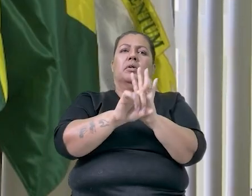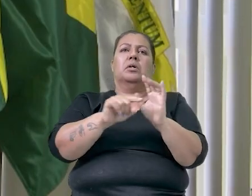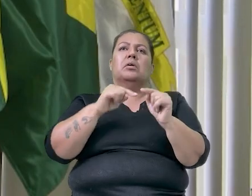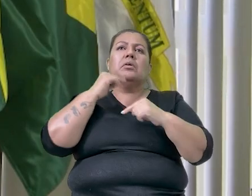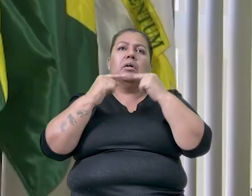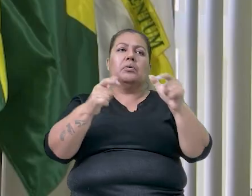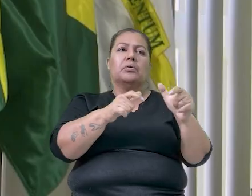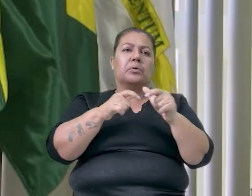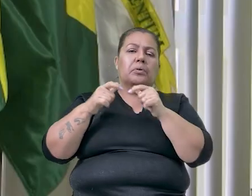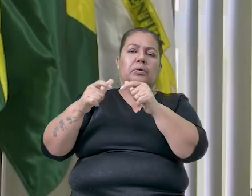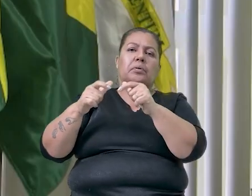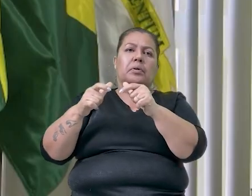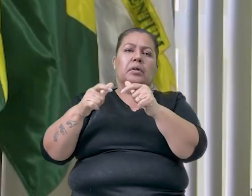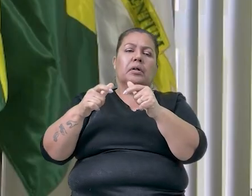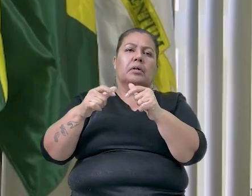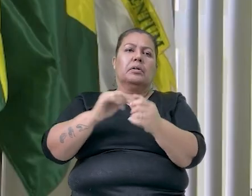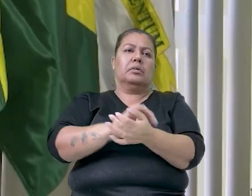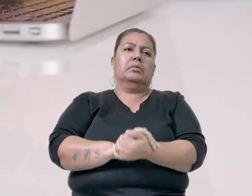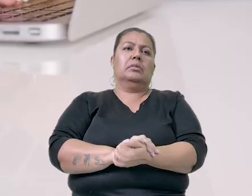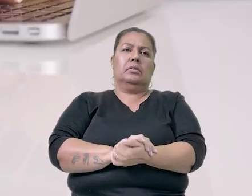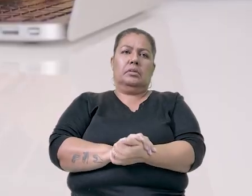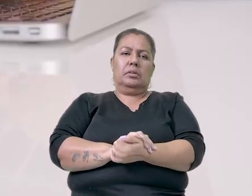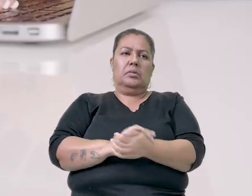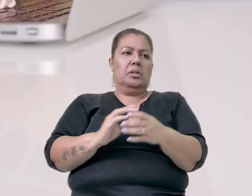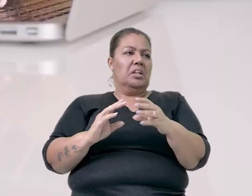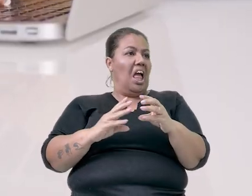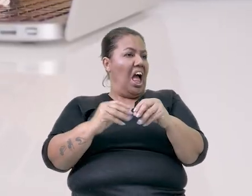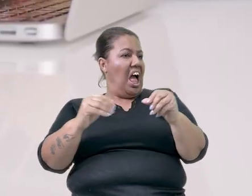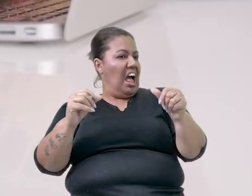ser considerado terra sem lei.